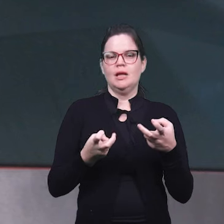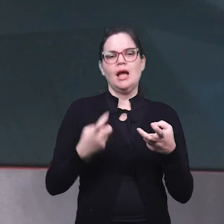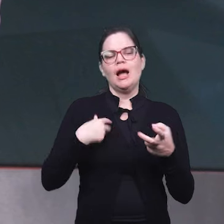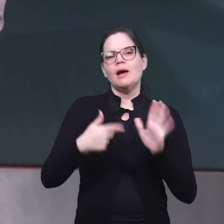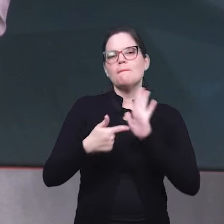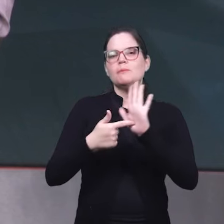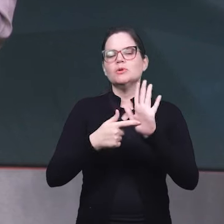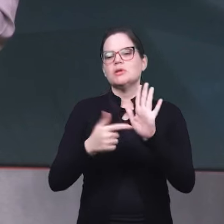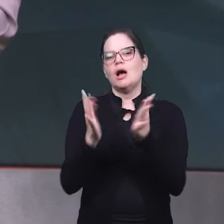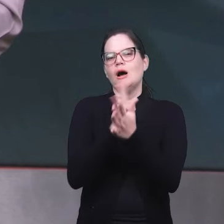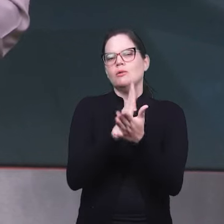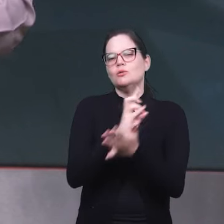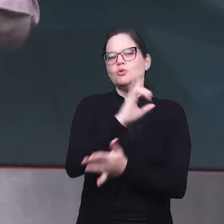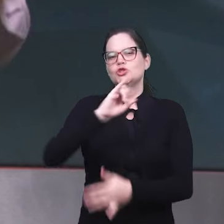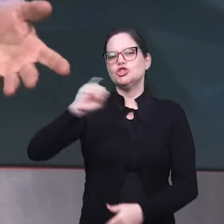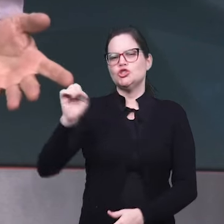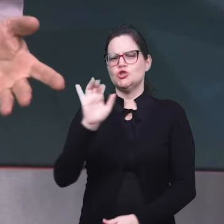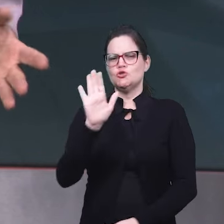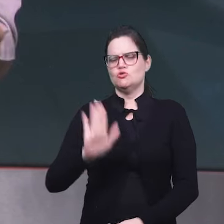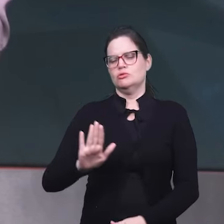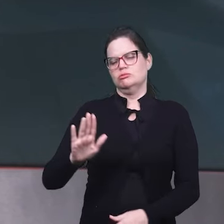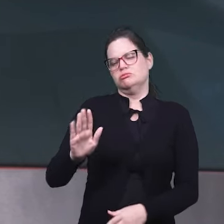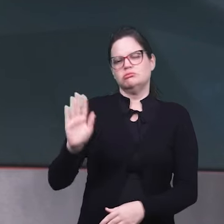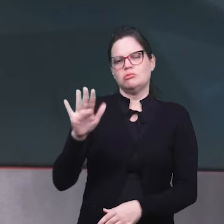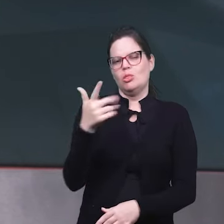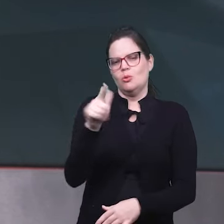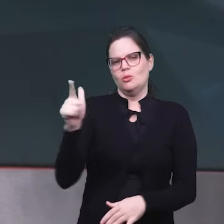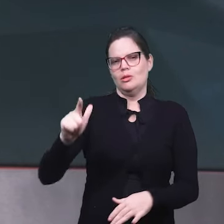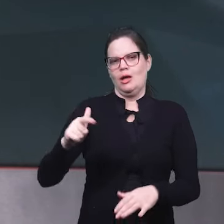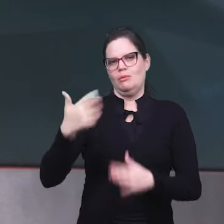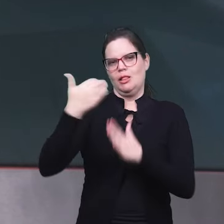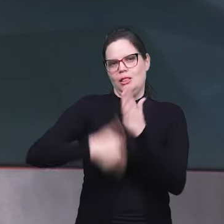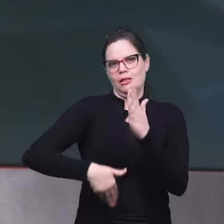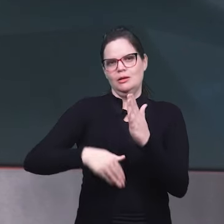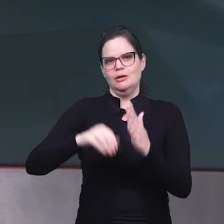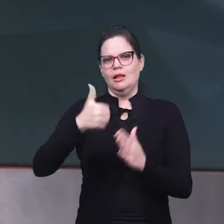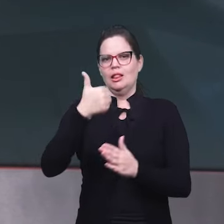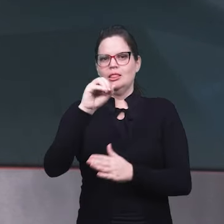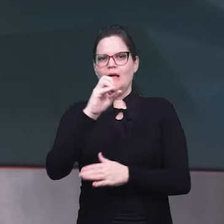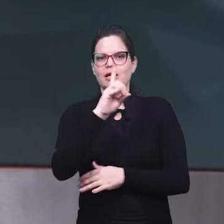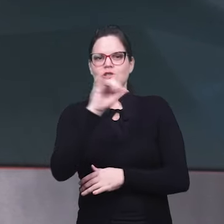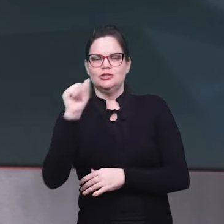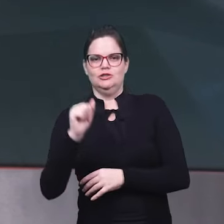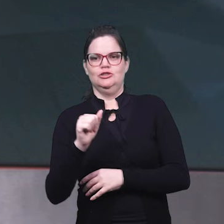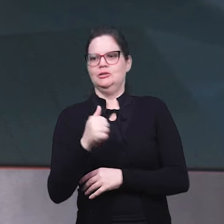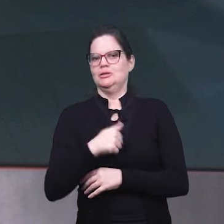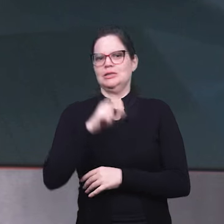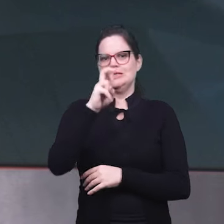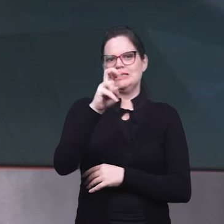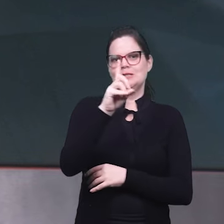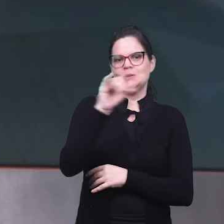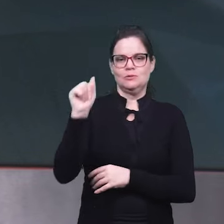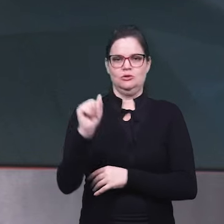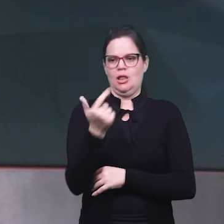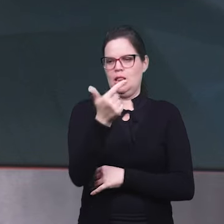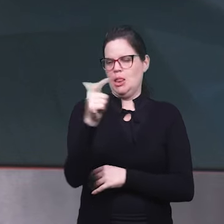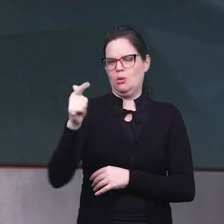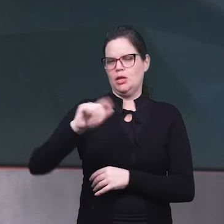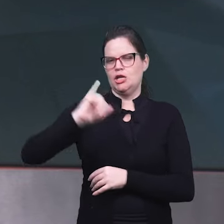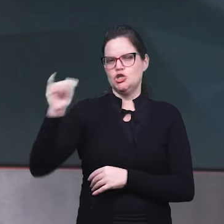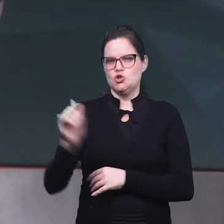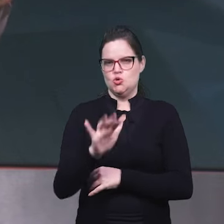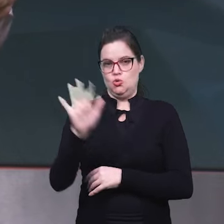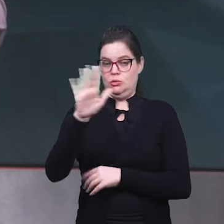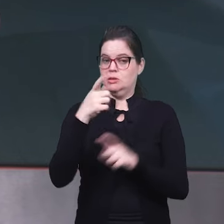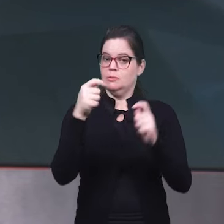dias sem juros. Uns 5, tem uns até 10 dias sem juros. Então você deve observar isso.